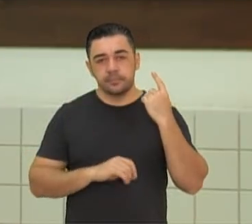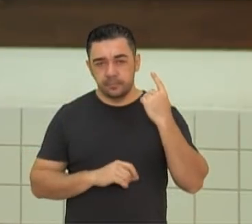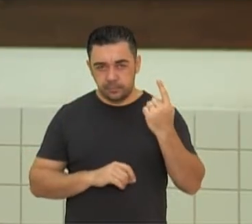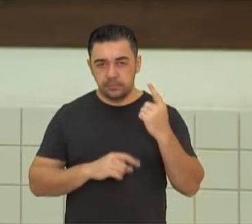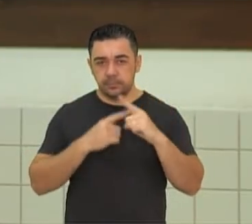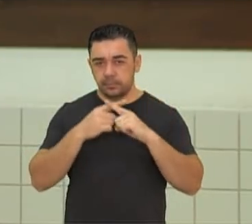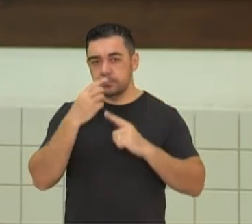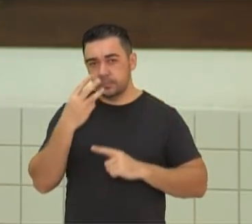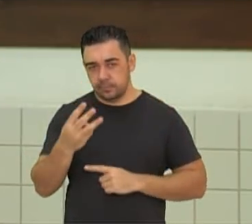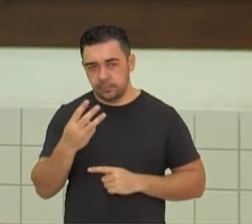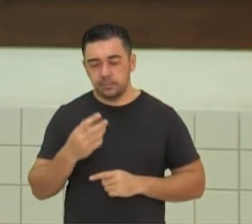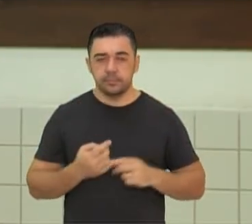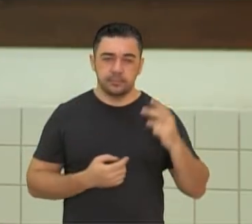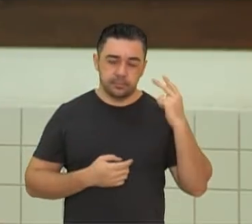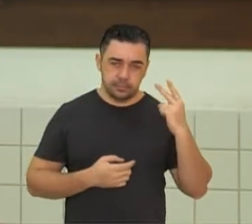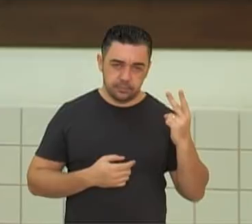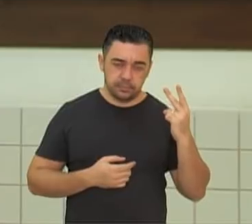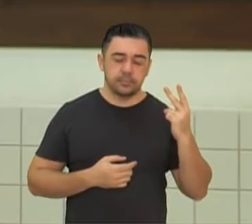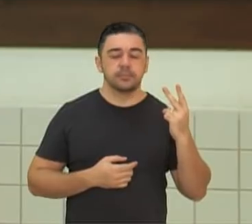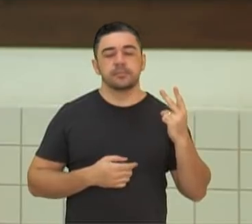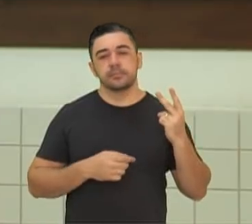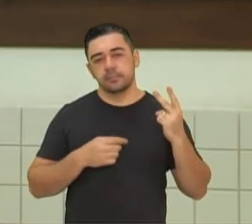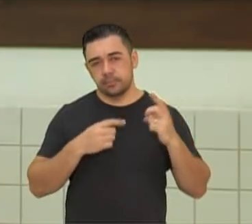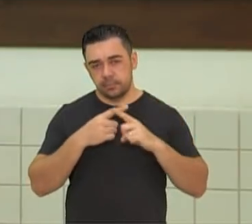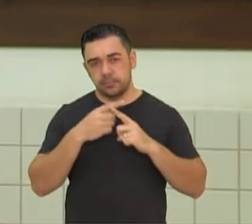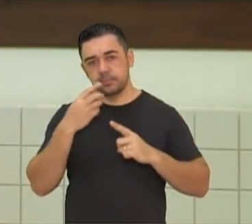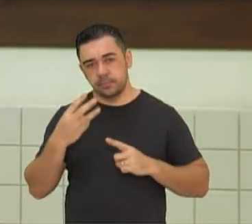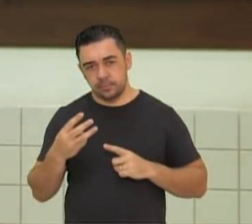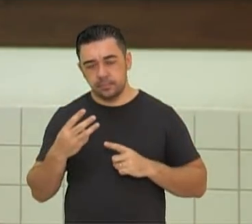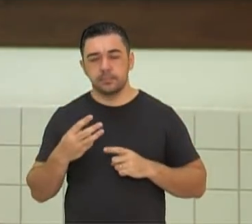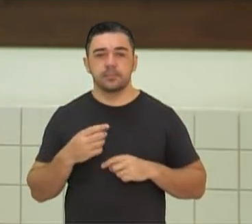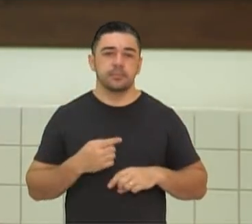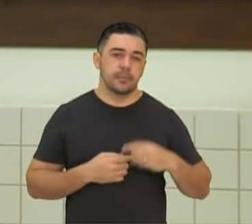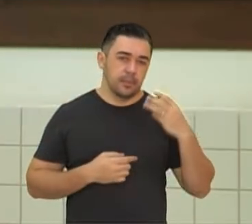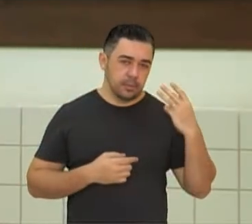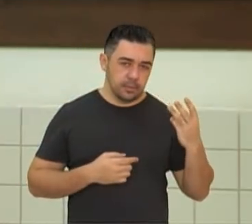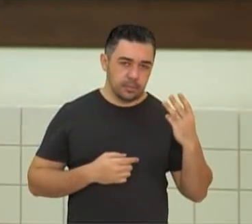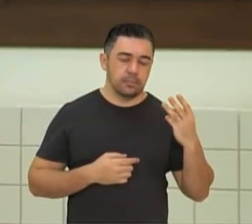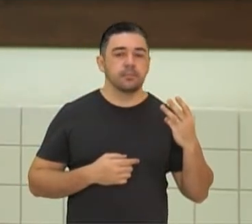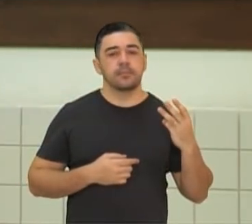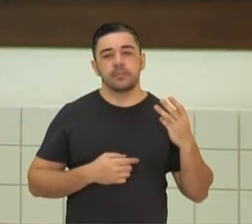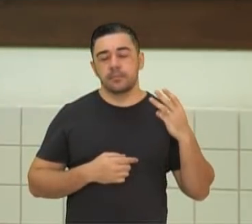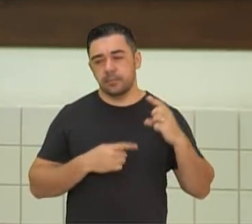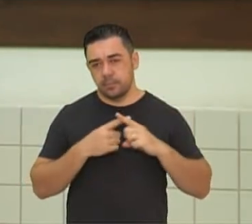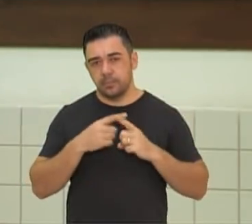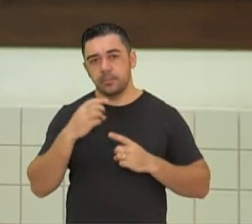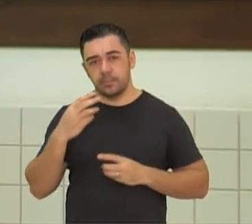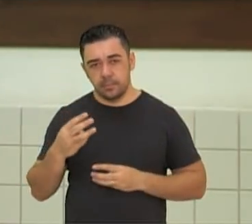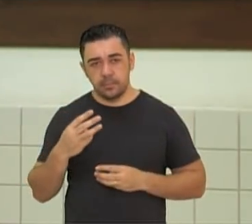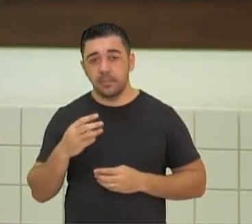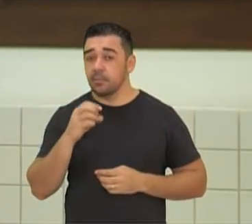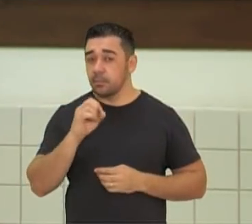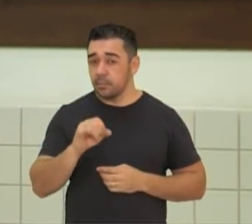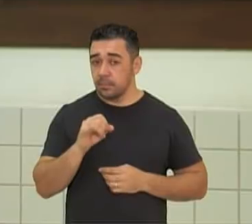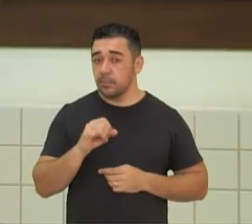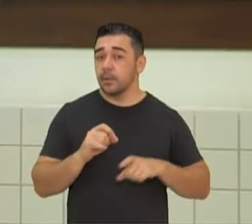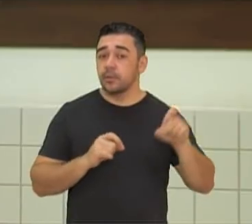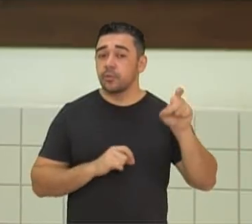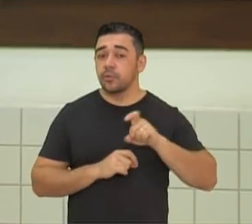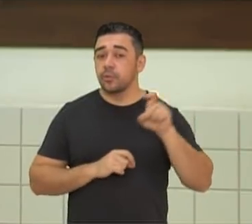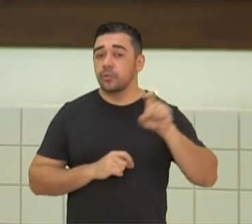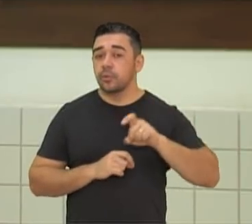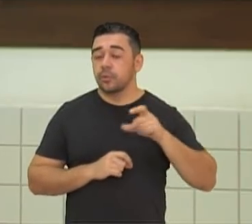o 3. Se eu tiver dois acertos, duas vezes o 3. Se eu tiver 3 acertos, 3 vezes o 3. E se eu tiver x